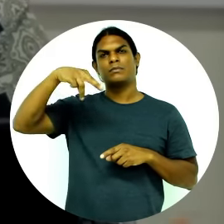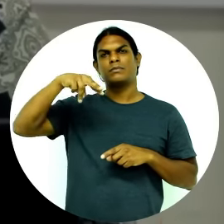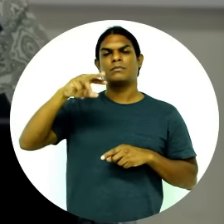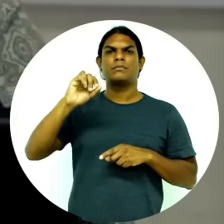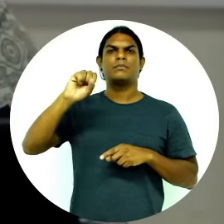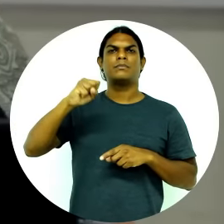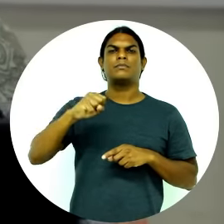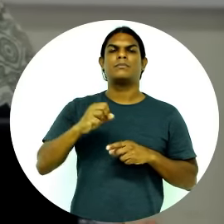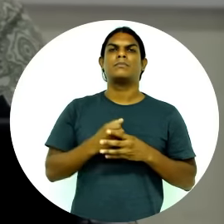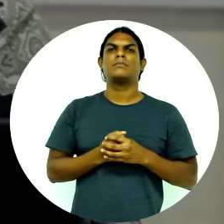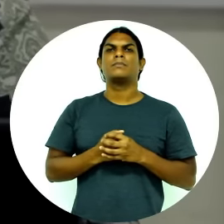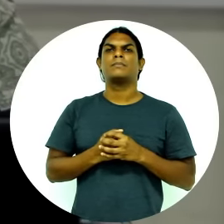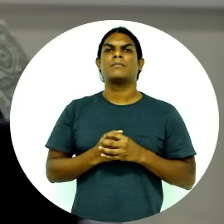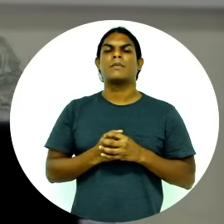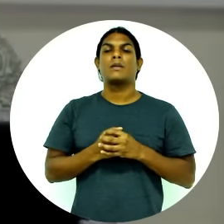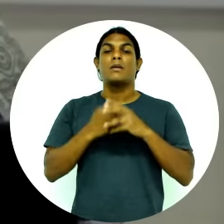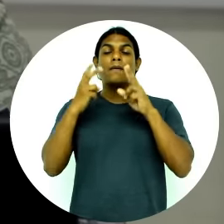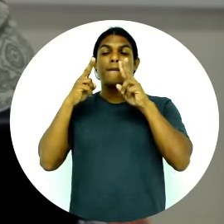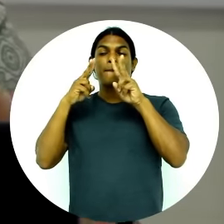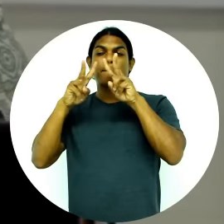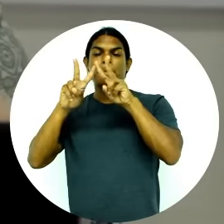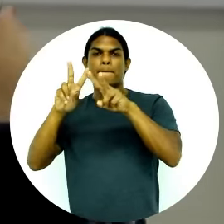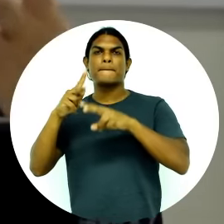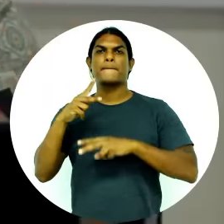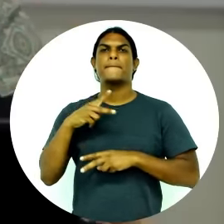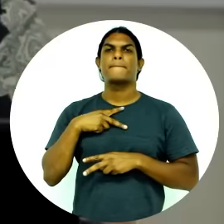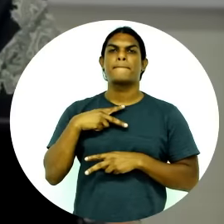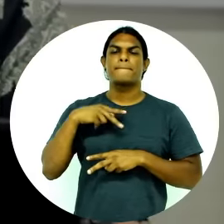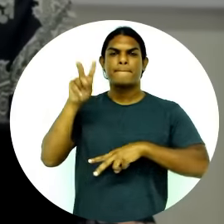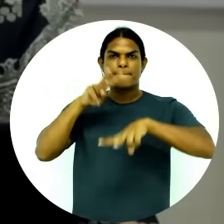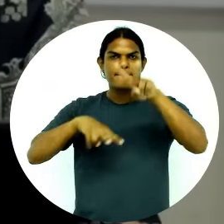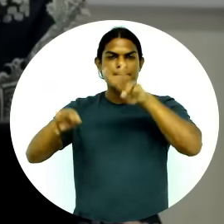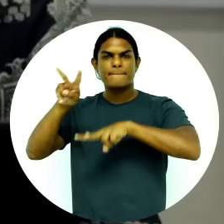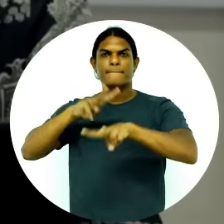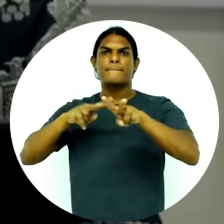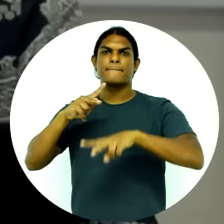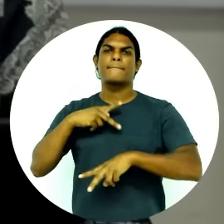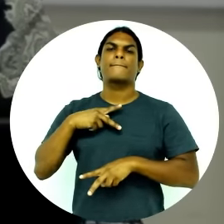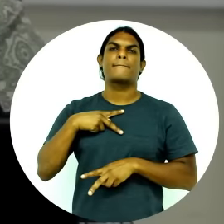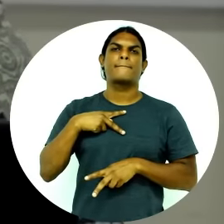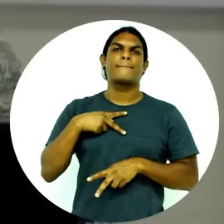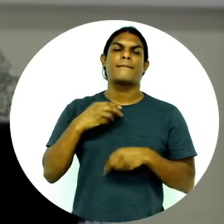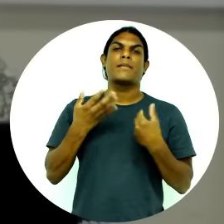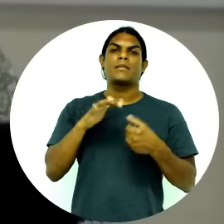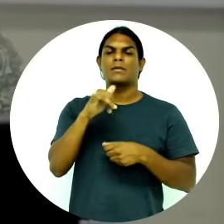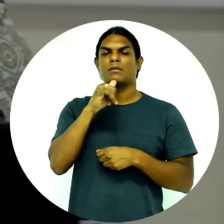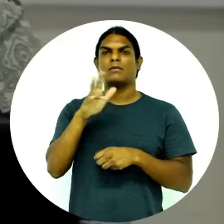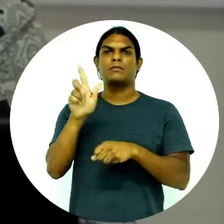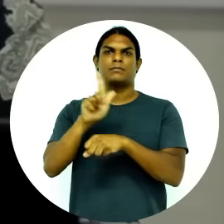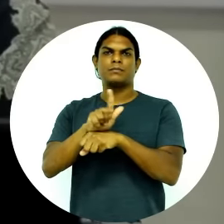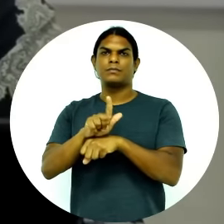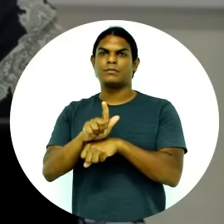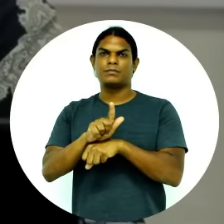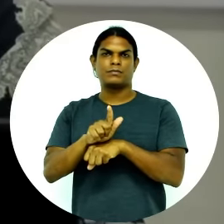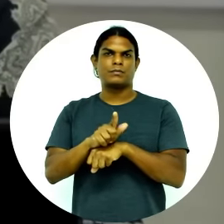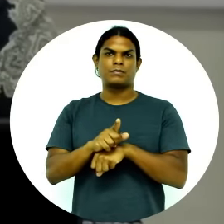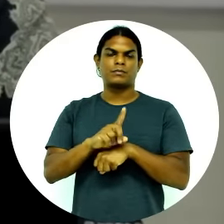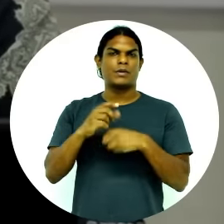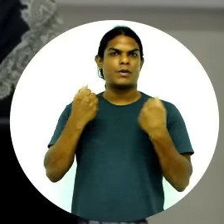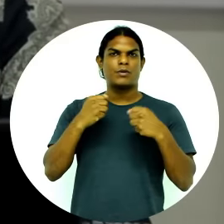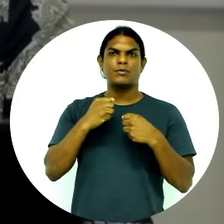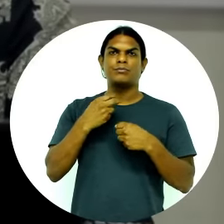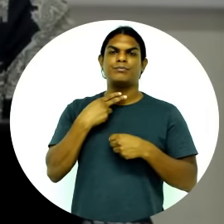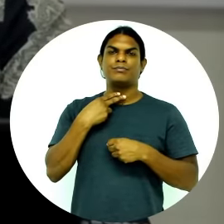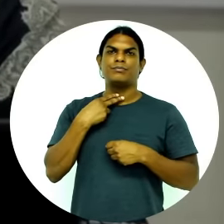cometer. Erros podem modificar essa visão do avaliador sobre a realidade. É o que dentro